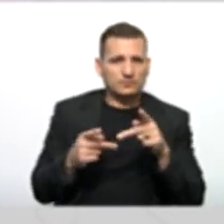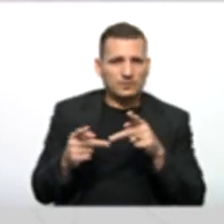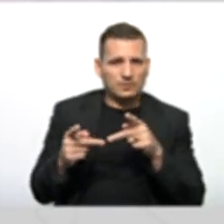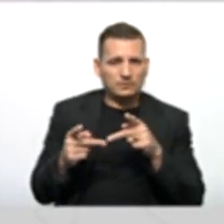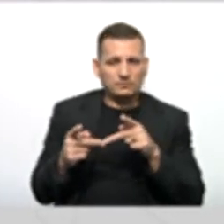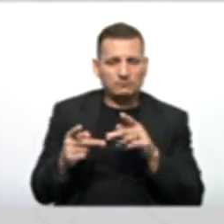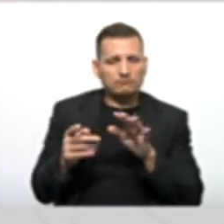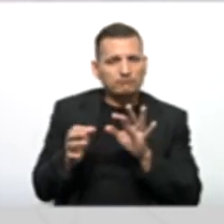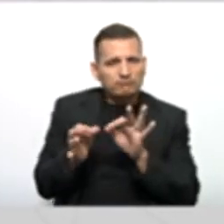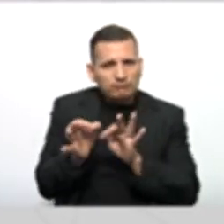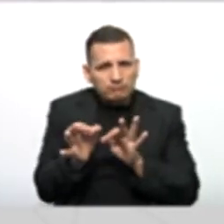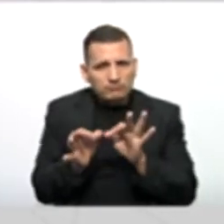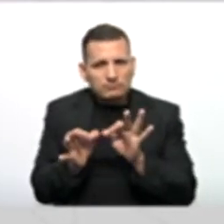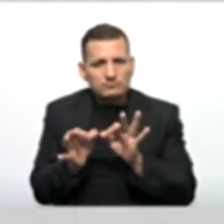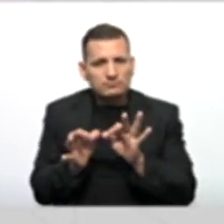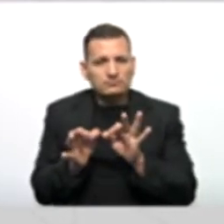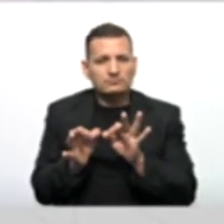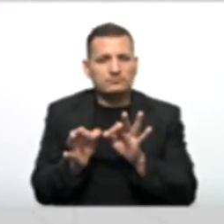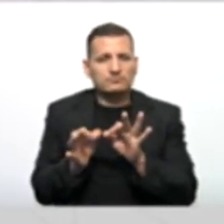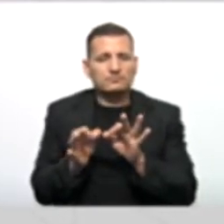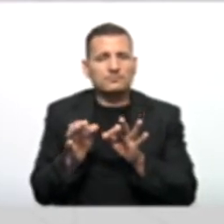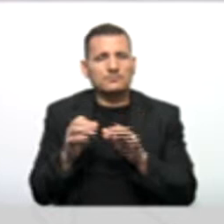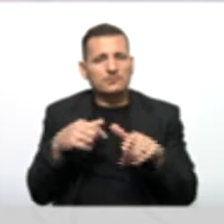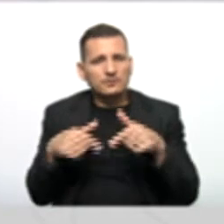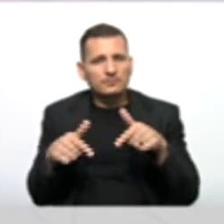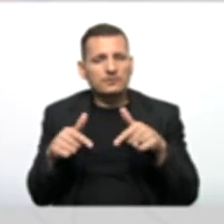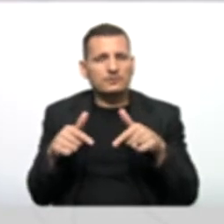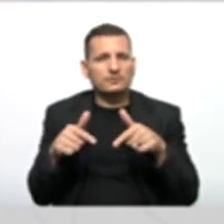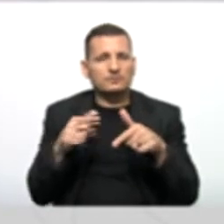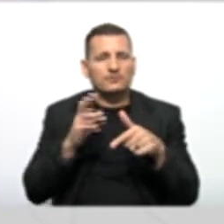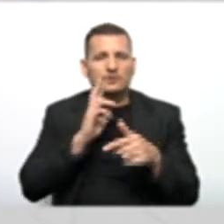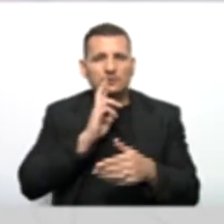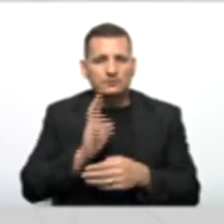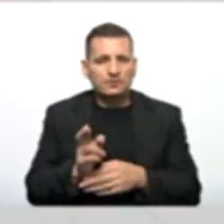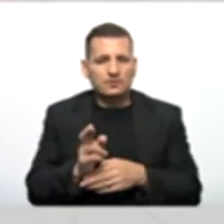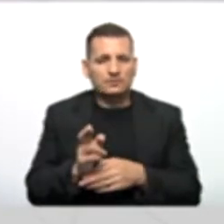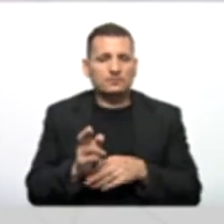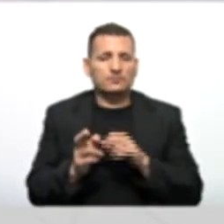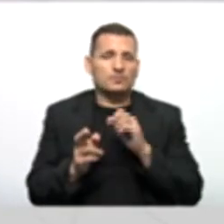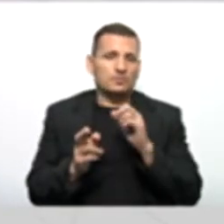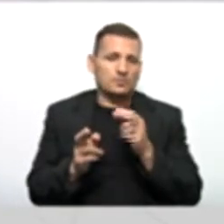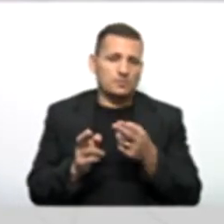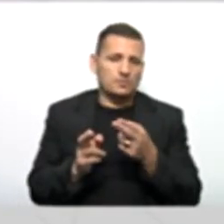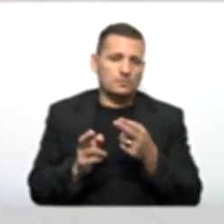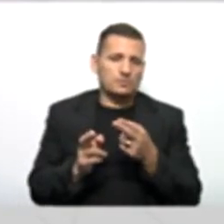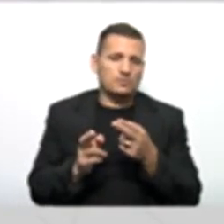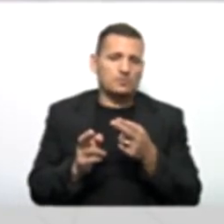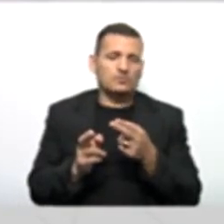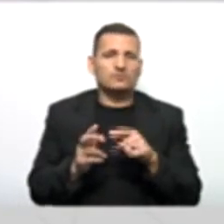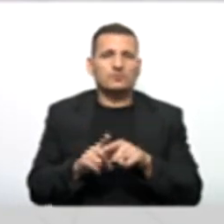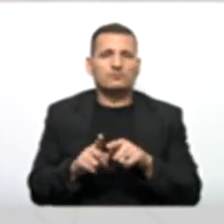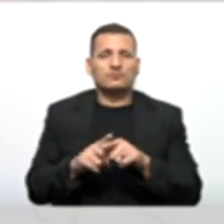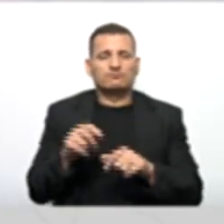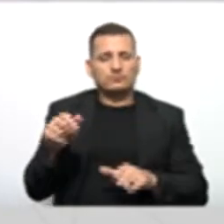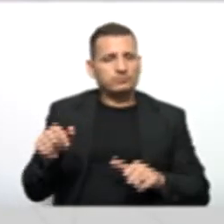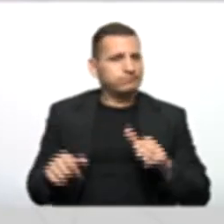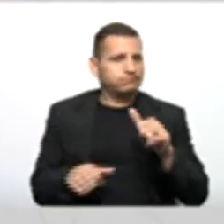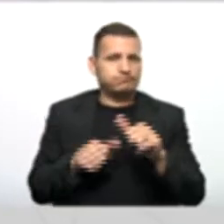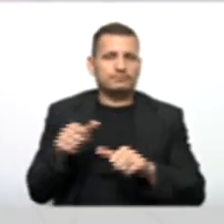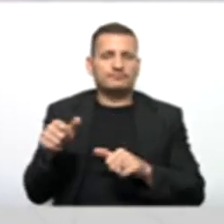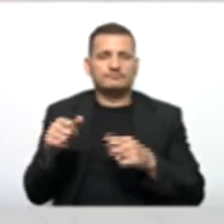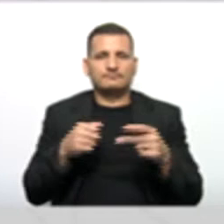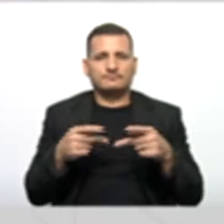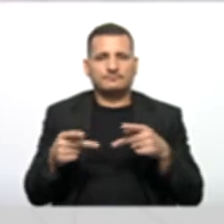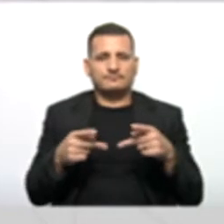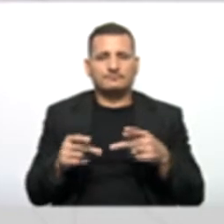ajustar atividades, resultados ou, em casos extremos, para provocar um redesenho do projeto. É isso, então,